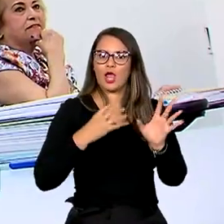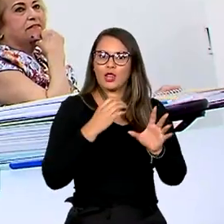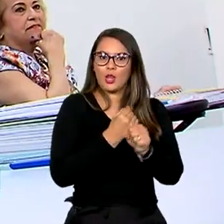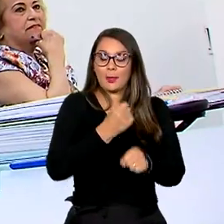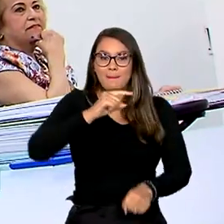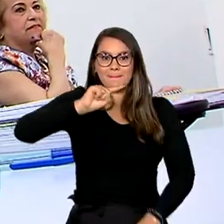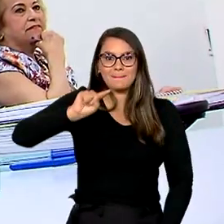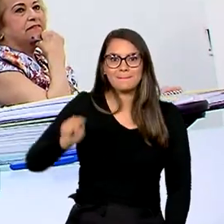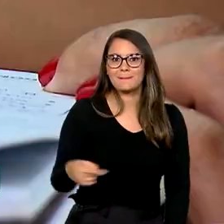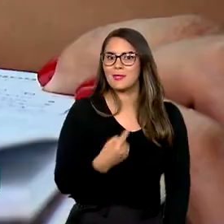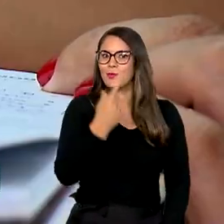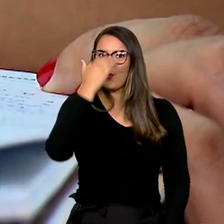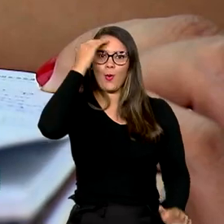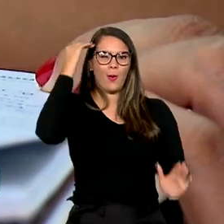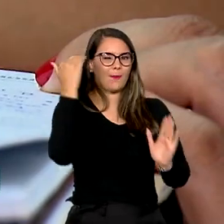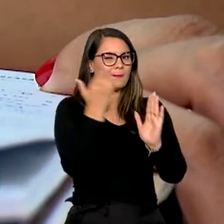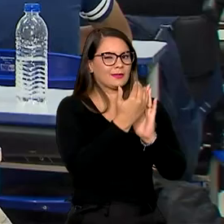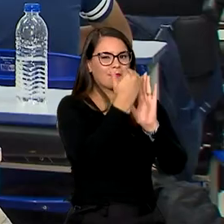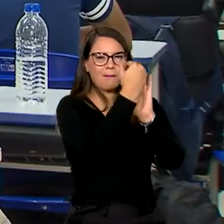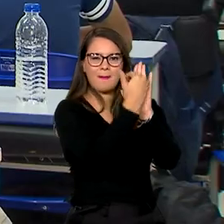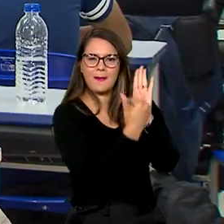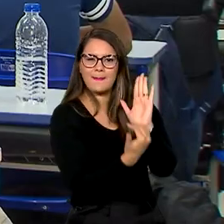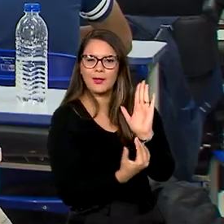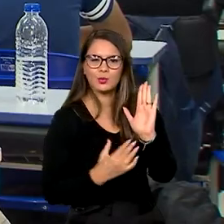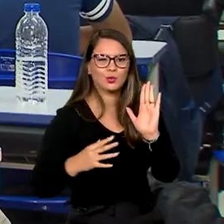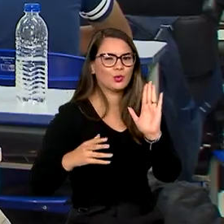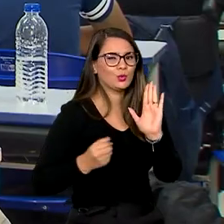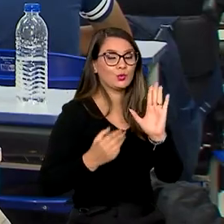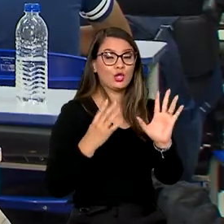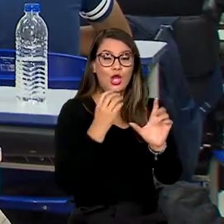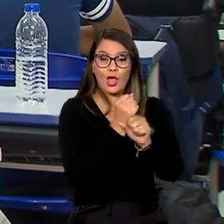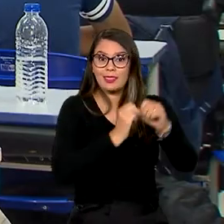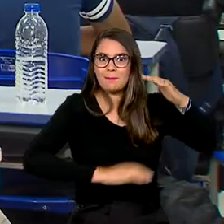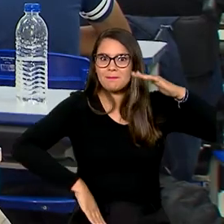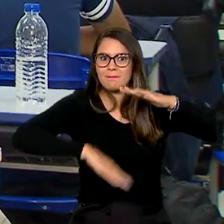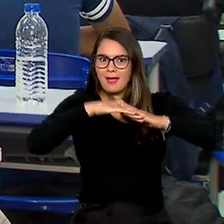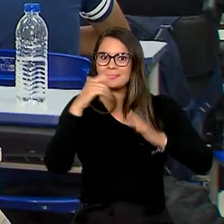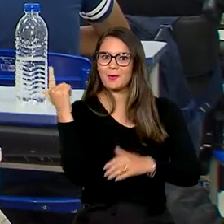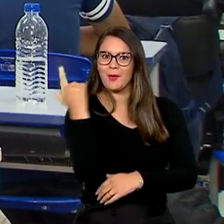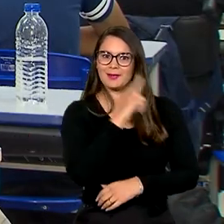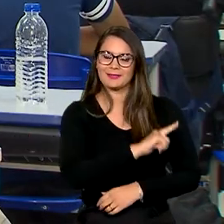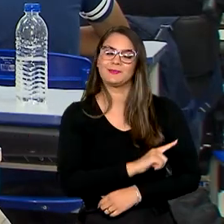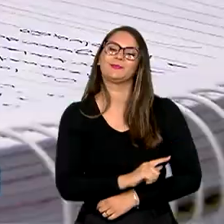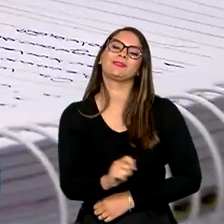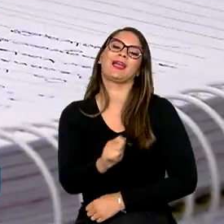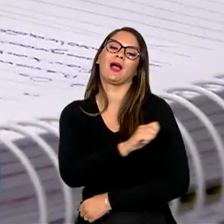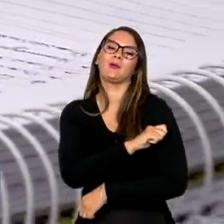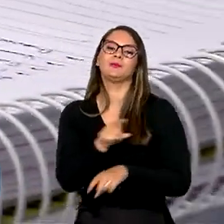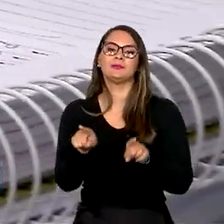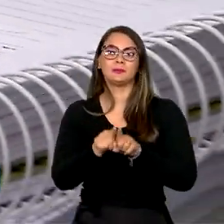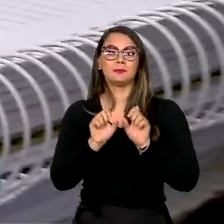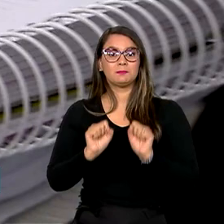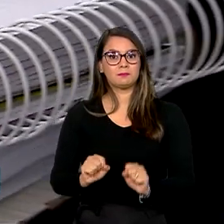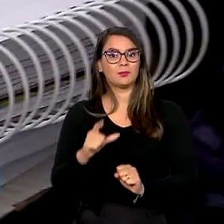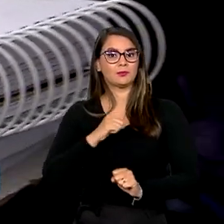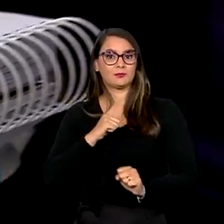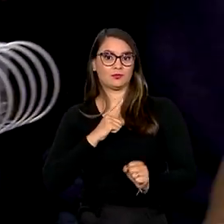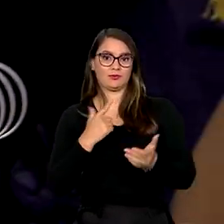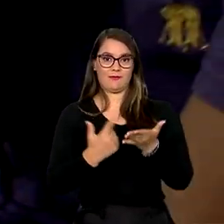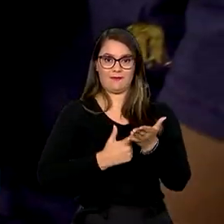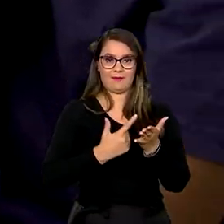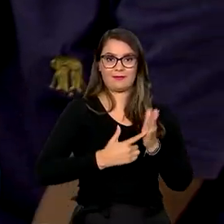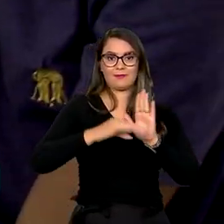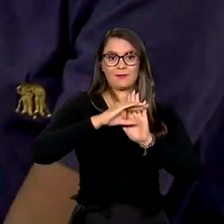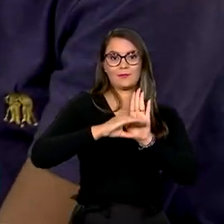aquelas que cumpriram todos os requisitos e obtiveram a nota máxima No exame os alunos também podem encontrar no Guia os